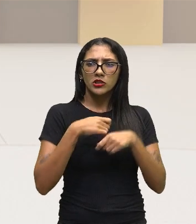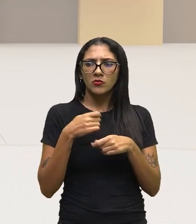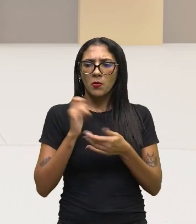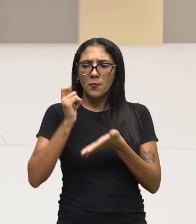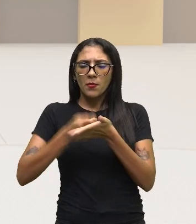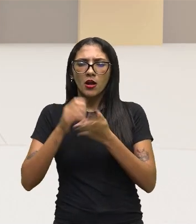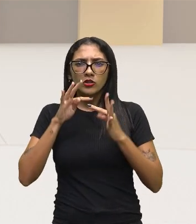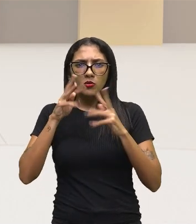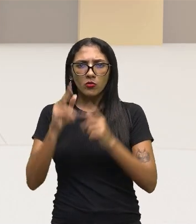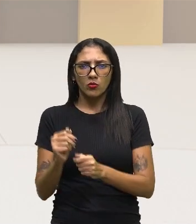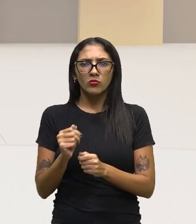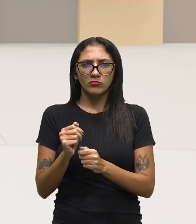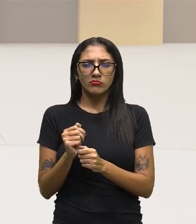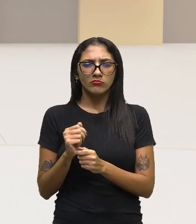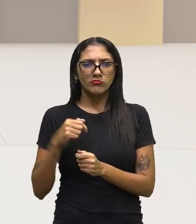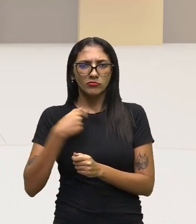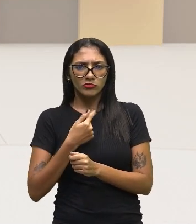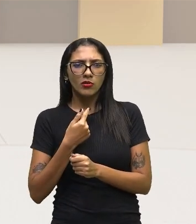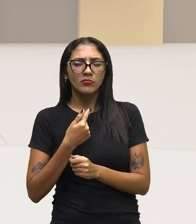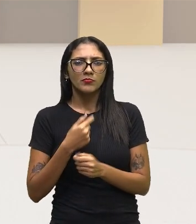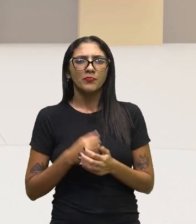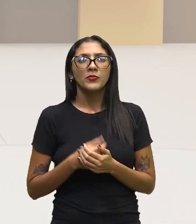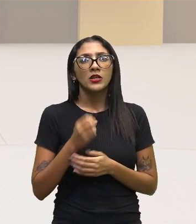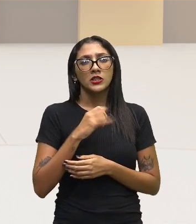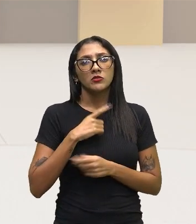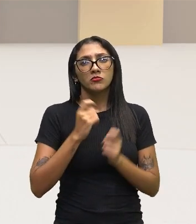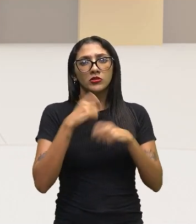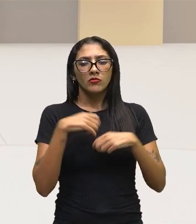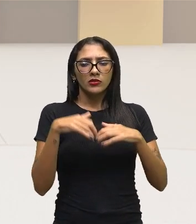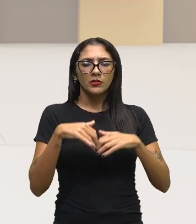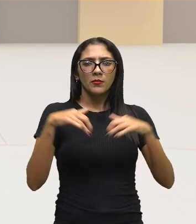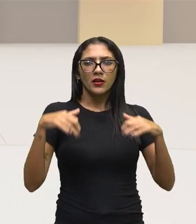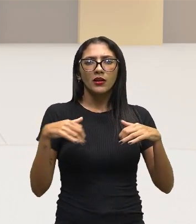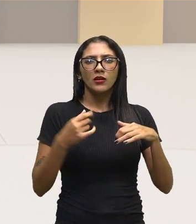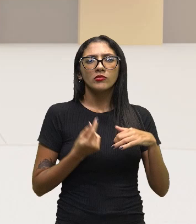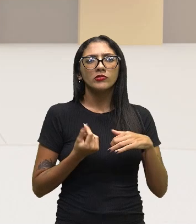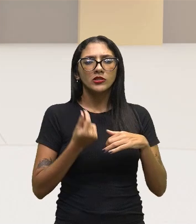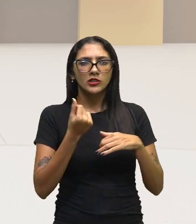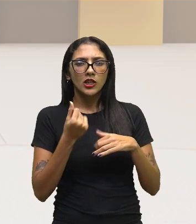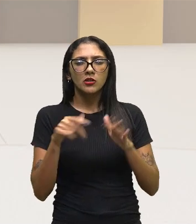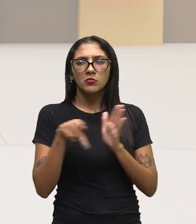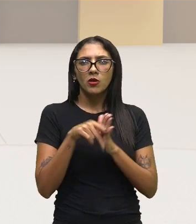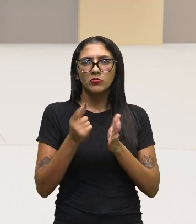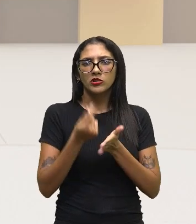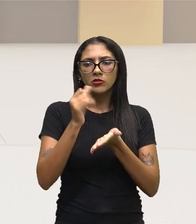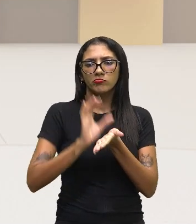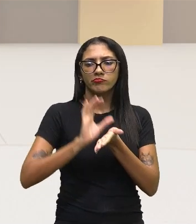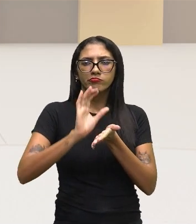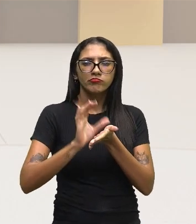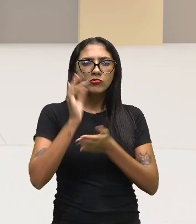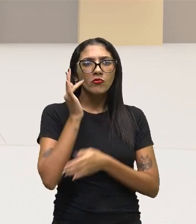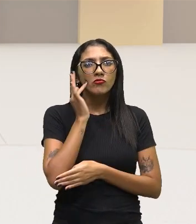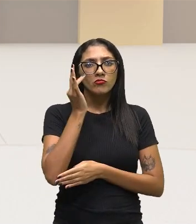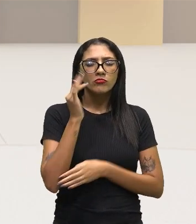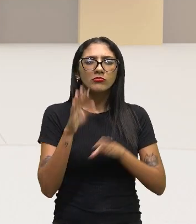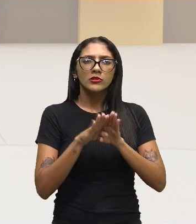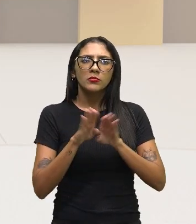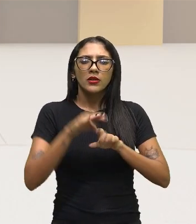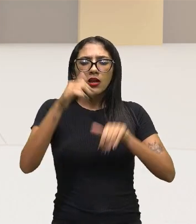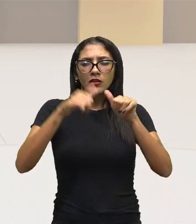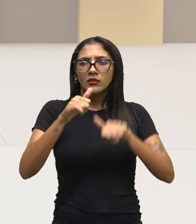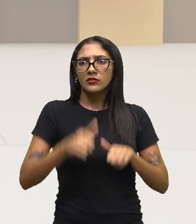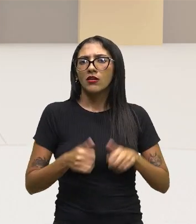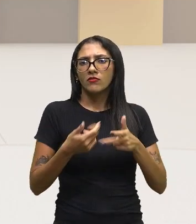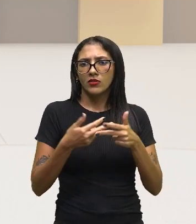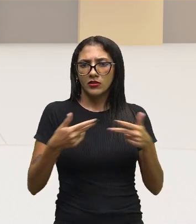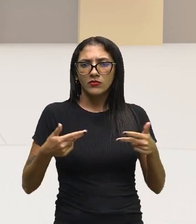as nossas contas, se a gente consegue separar um dinheiro para investir para o futuro e estudar essas questões também.